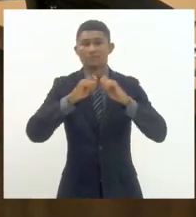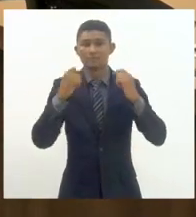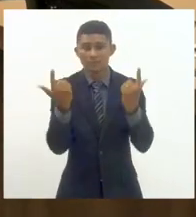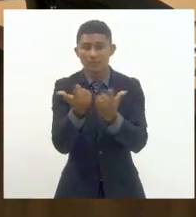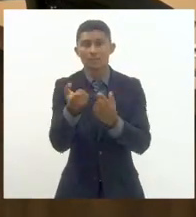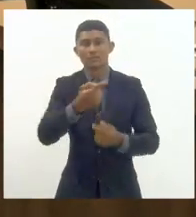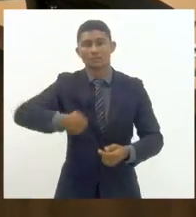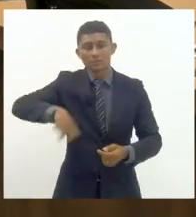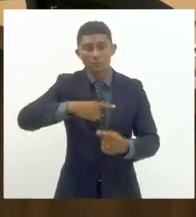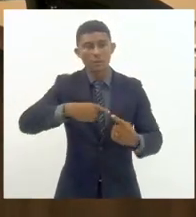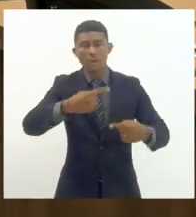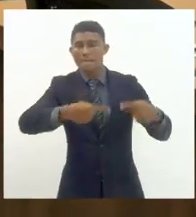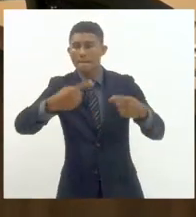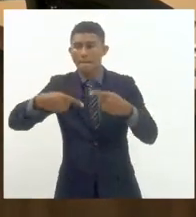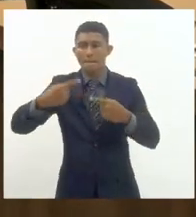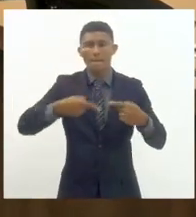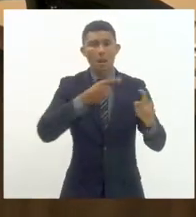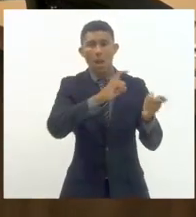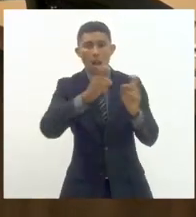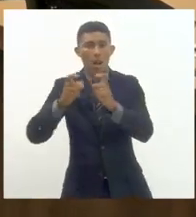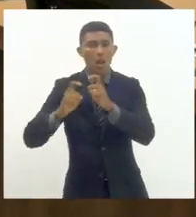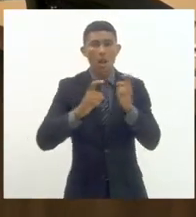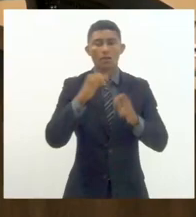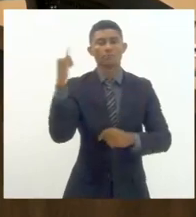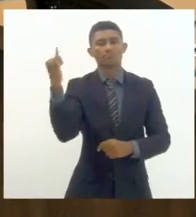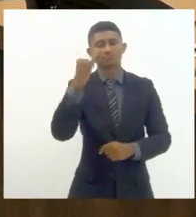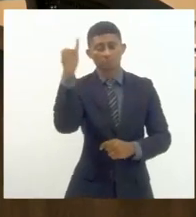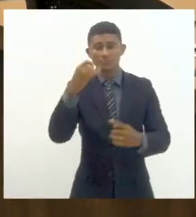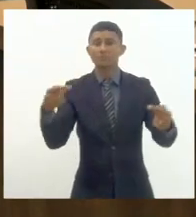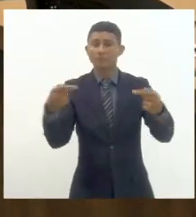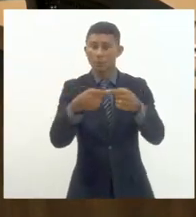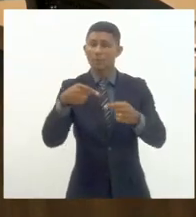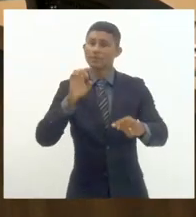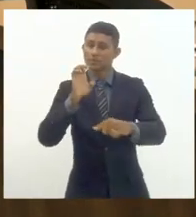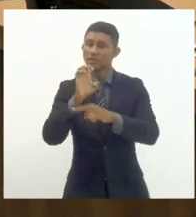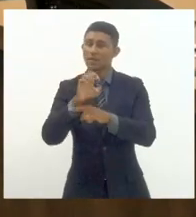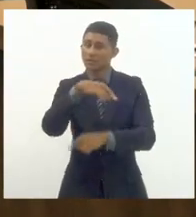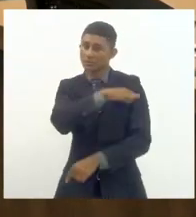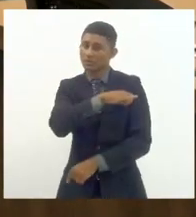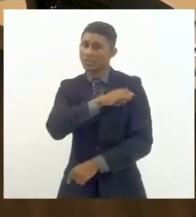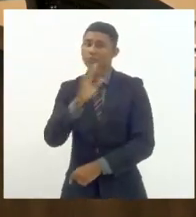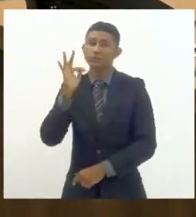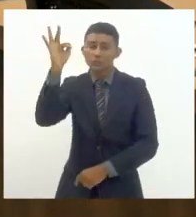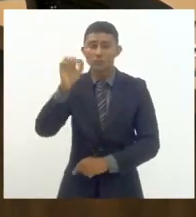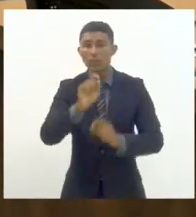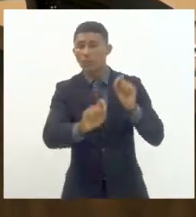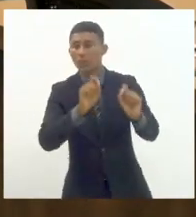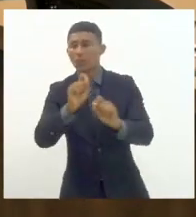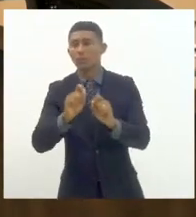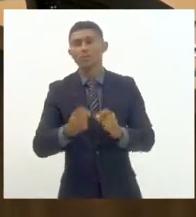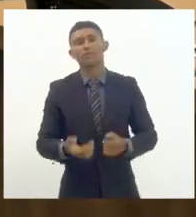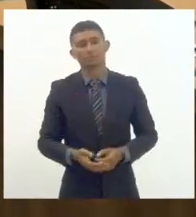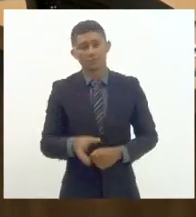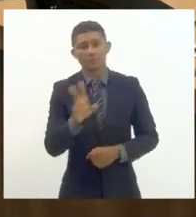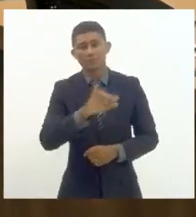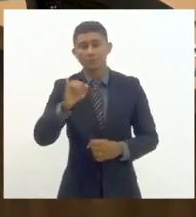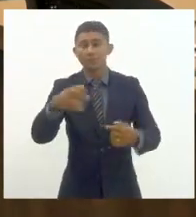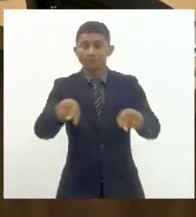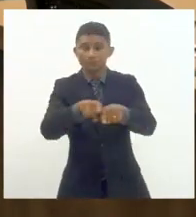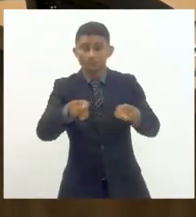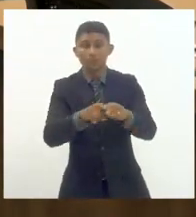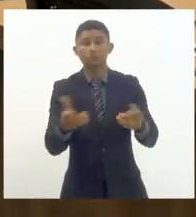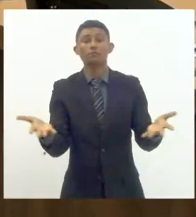fazer debates importantes que têm a ver com o futuro do Estado do Rio de Janeiro. Mas não só isso. Hoje também